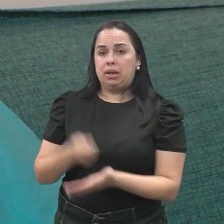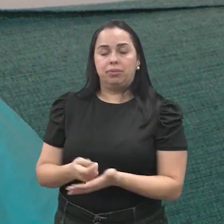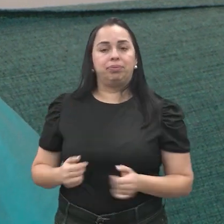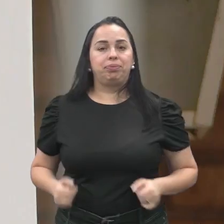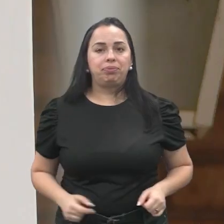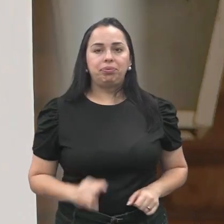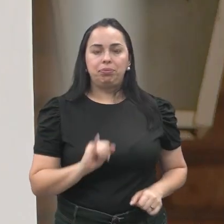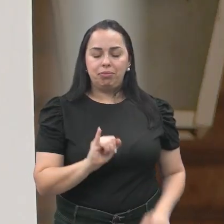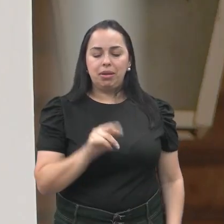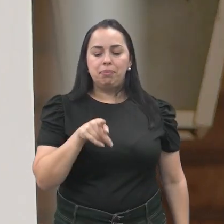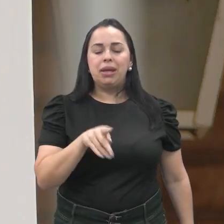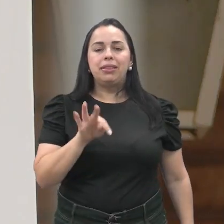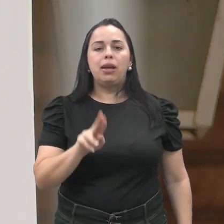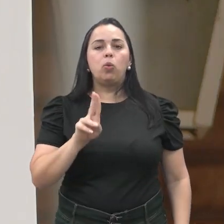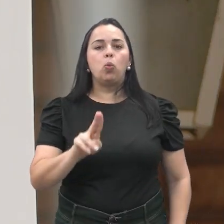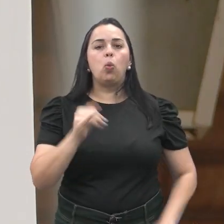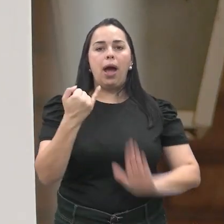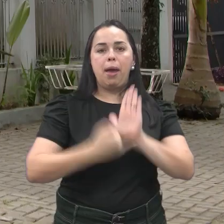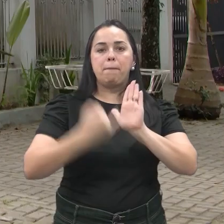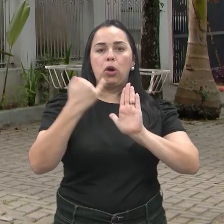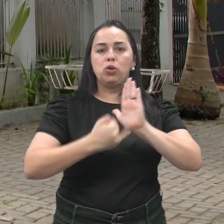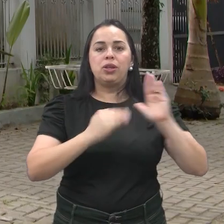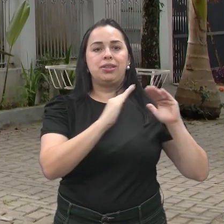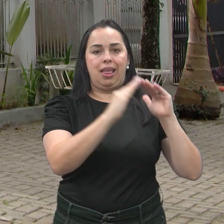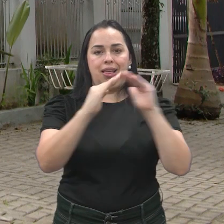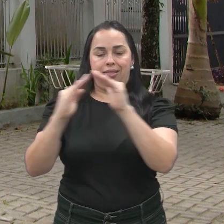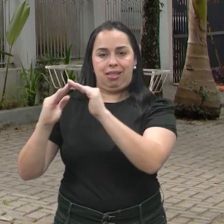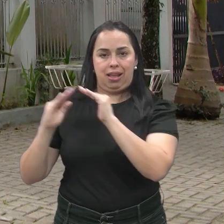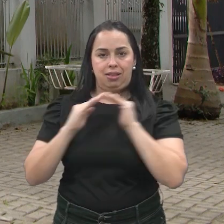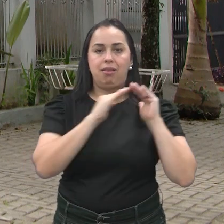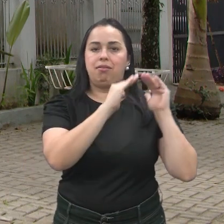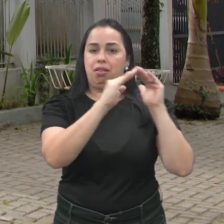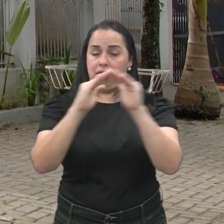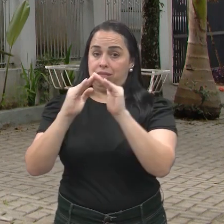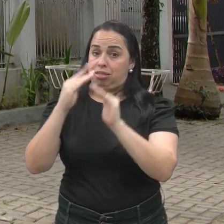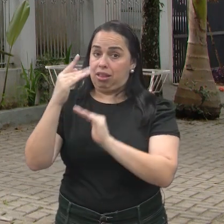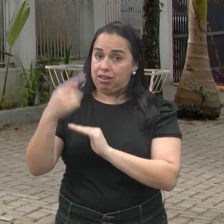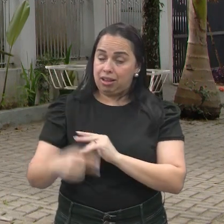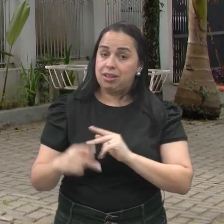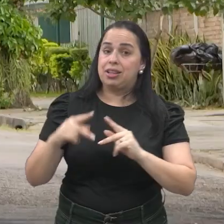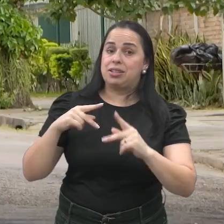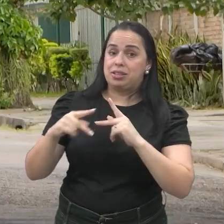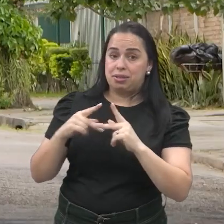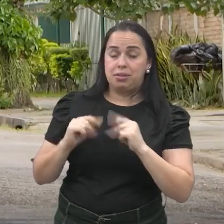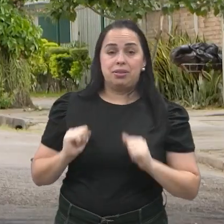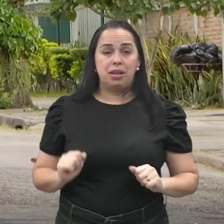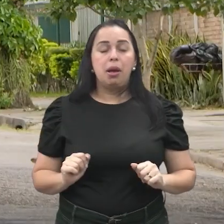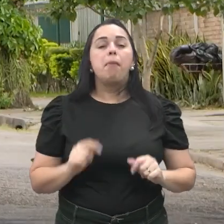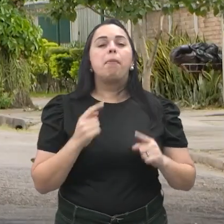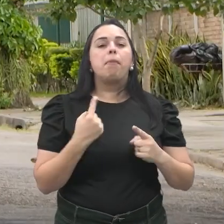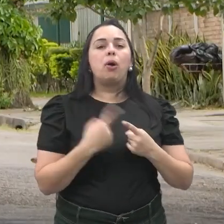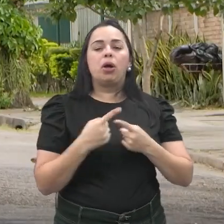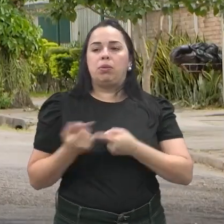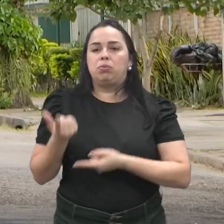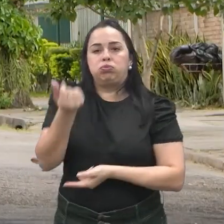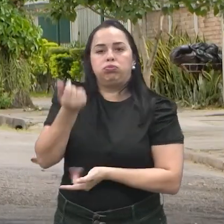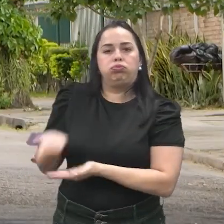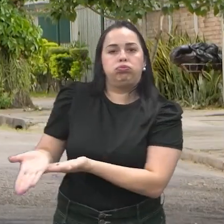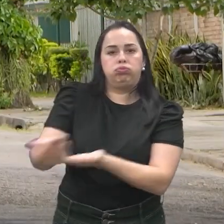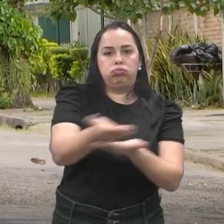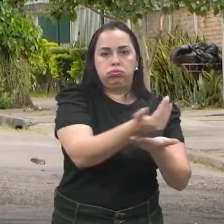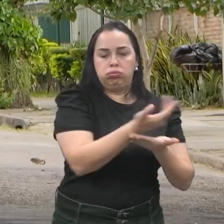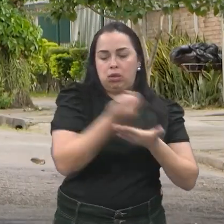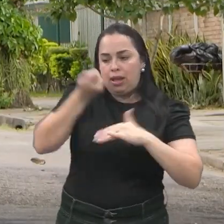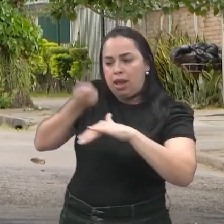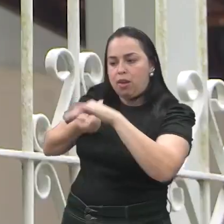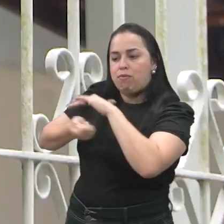Deus quiser. O IPTU é um imposto sobre propriedades imobiliárias urbanas e é destinado à manutenção da